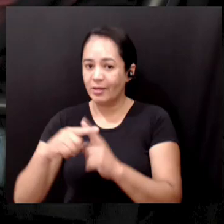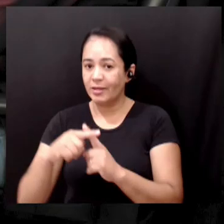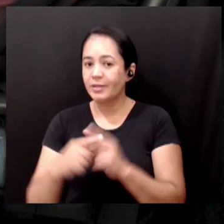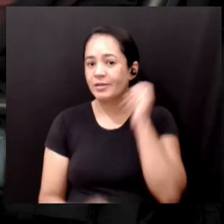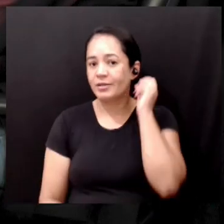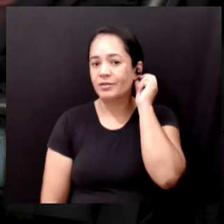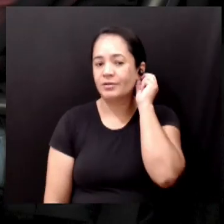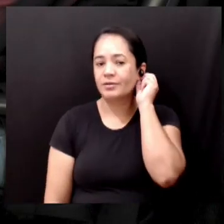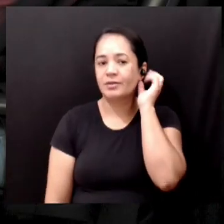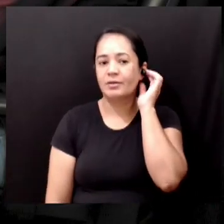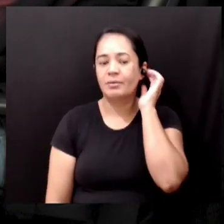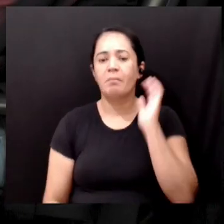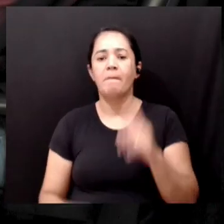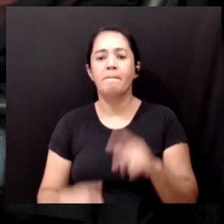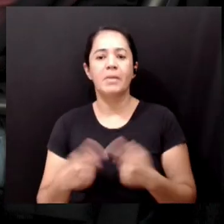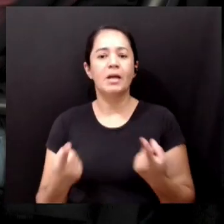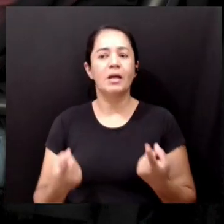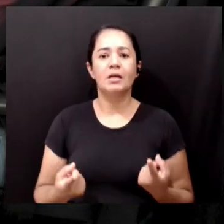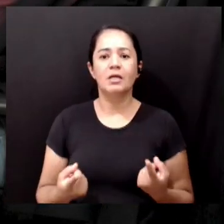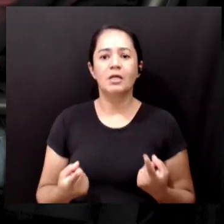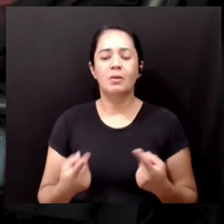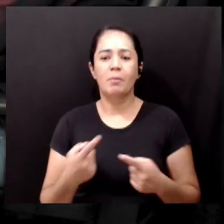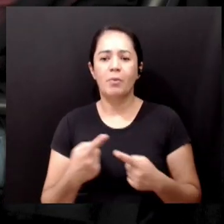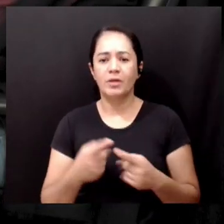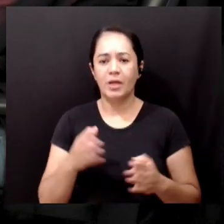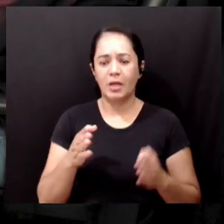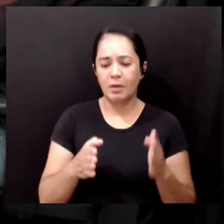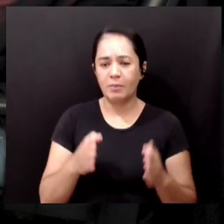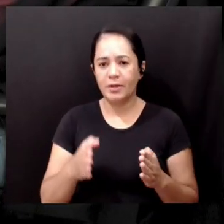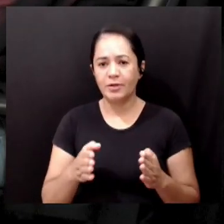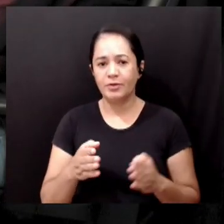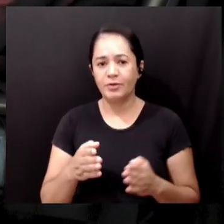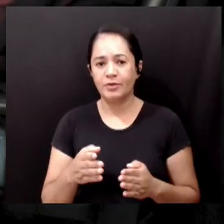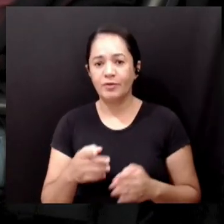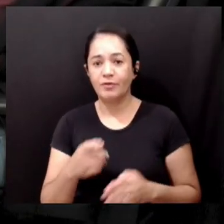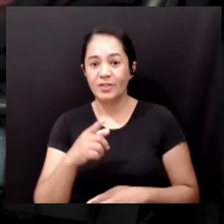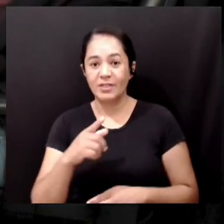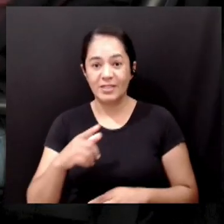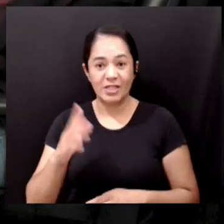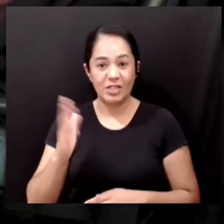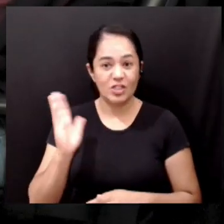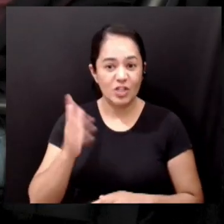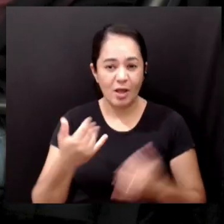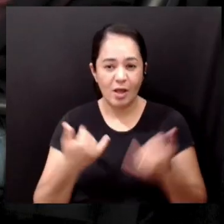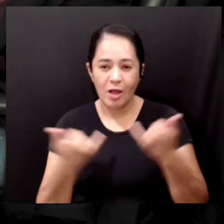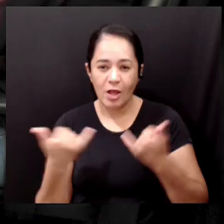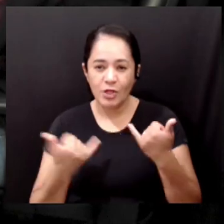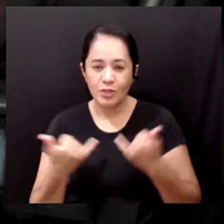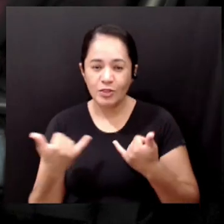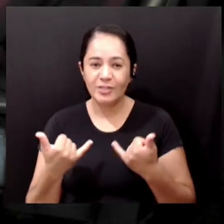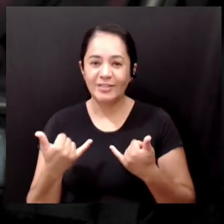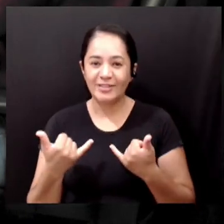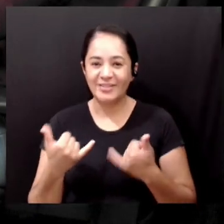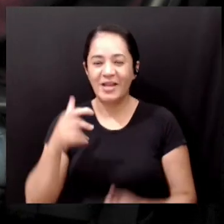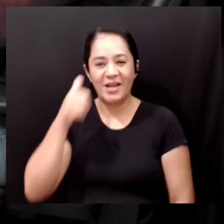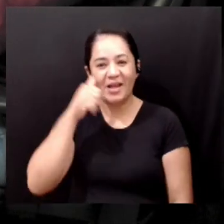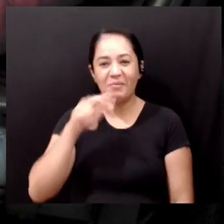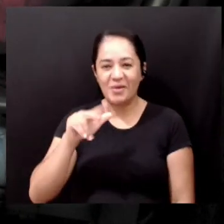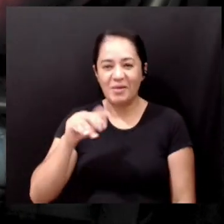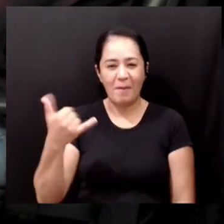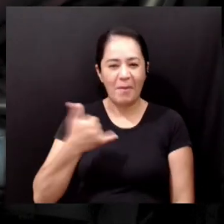ou enquanto ela estava passando por todo esse processo, você tinha notícias dela pela sua irmã? Eu tinha notícia delas pela minha irmã. Já estava